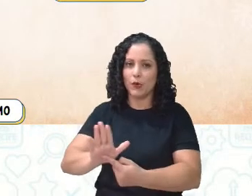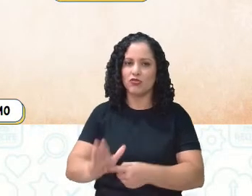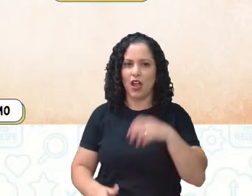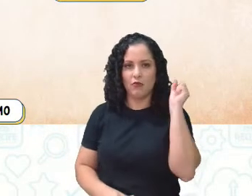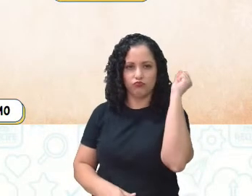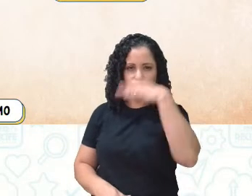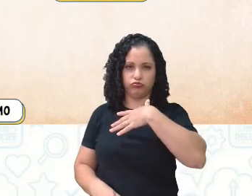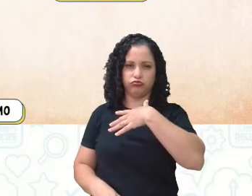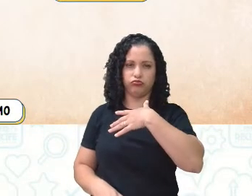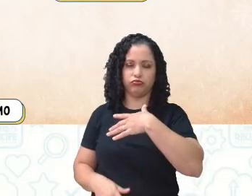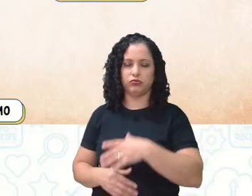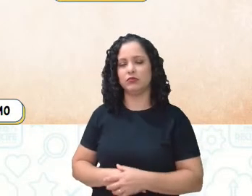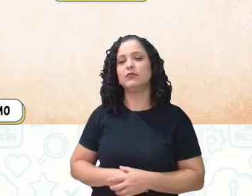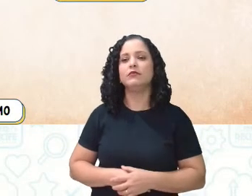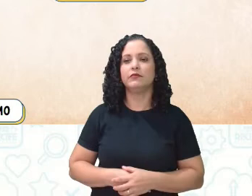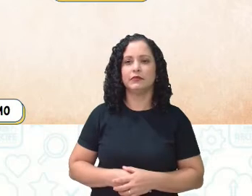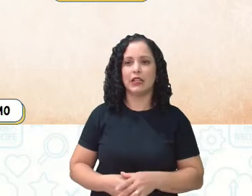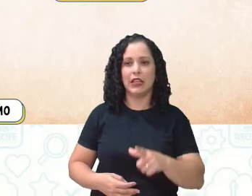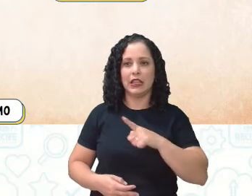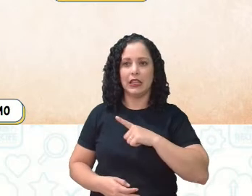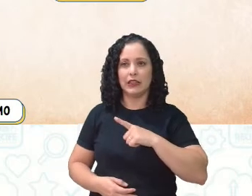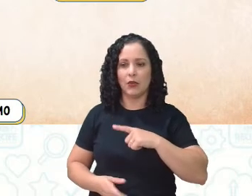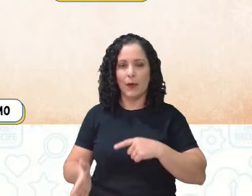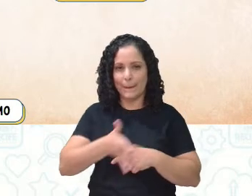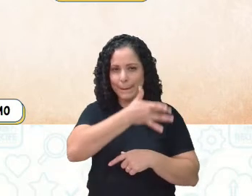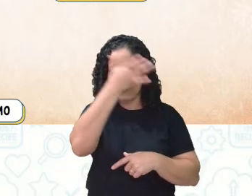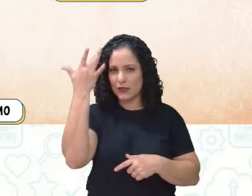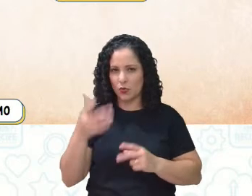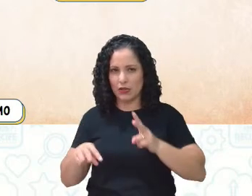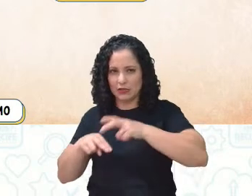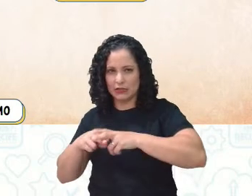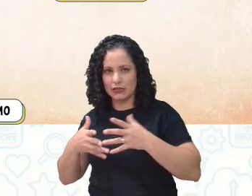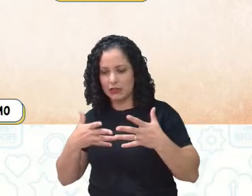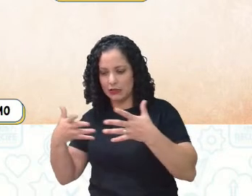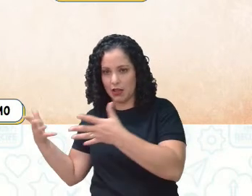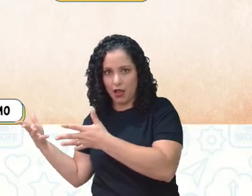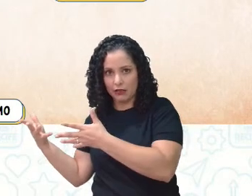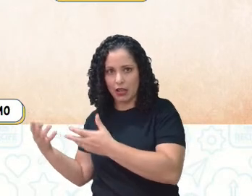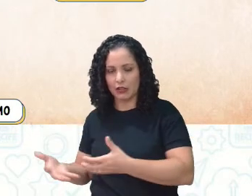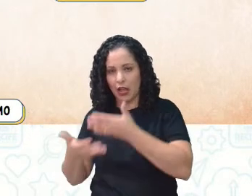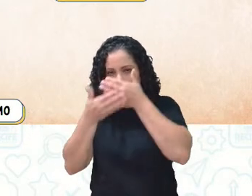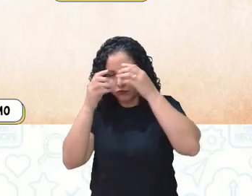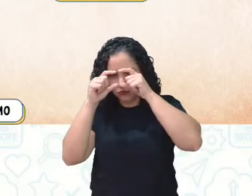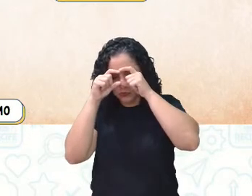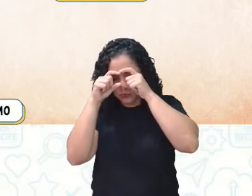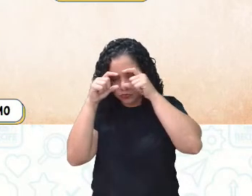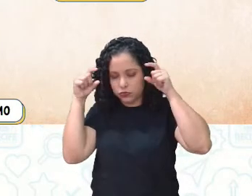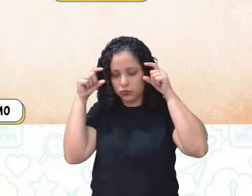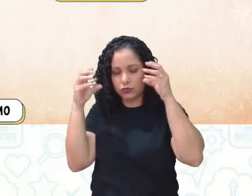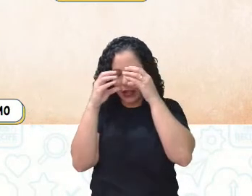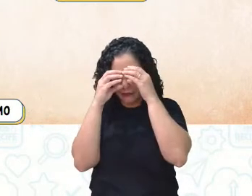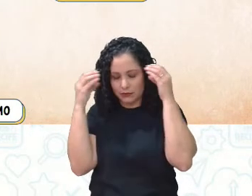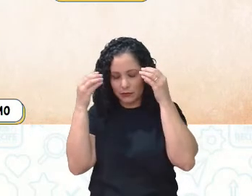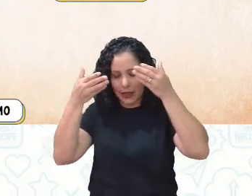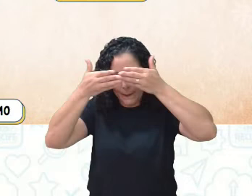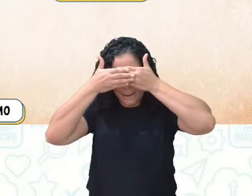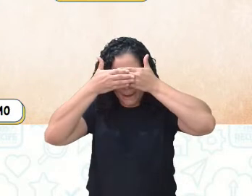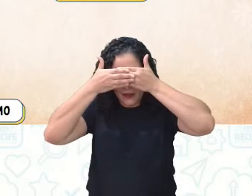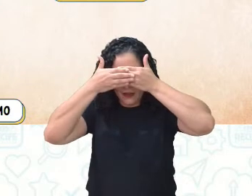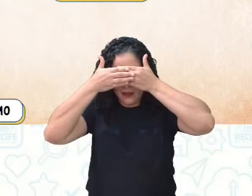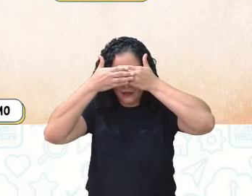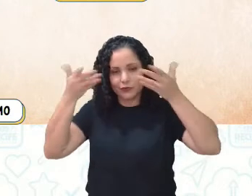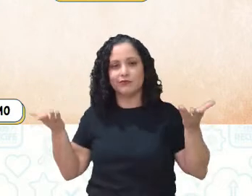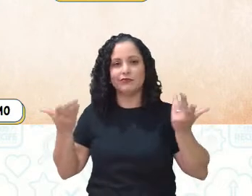vocês observarem, tem uma venda nos olhos, né? Onde a gente não enxerga, onde os nossos olhos não estão abertos,